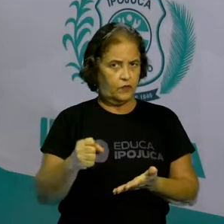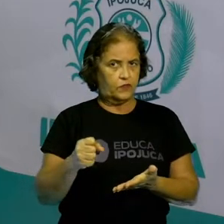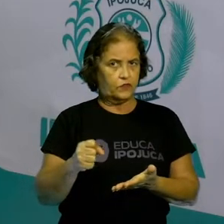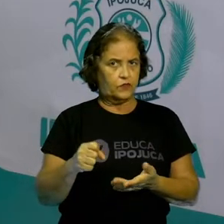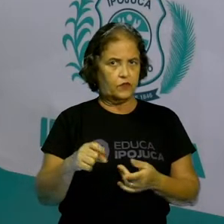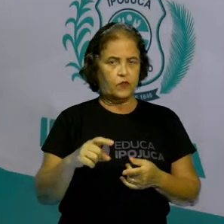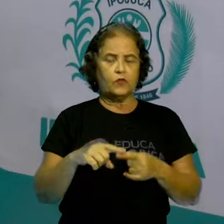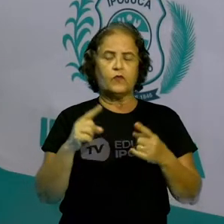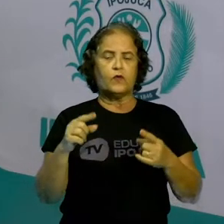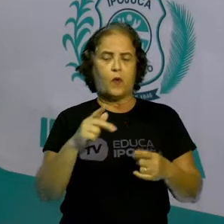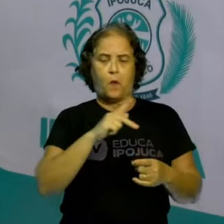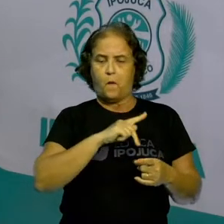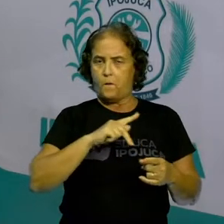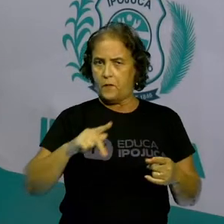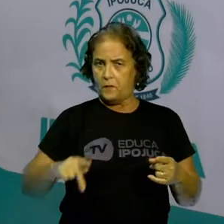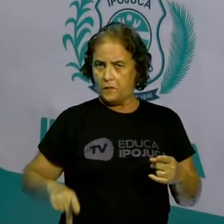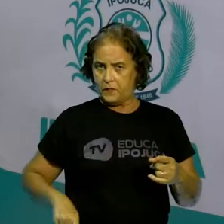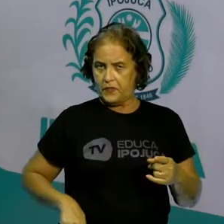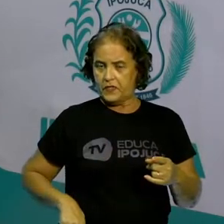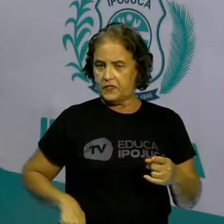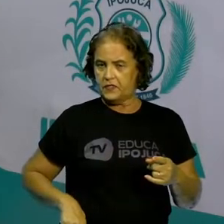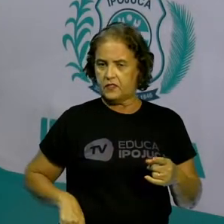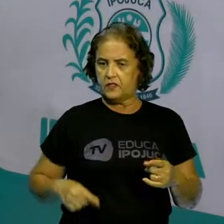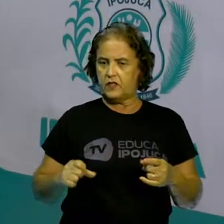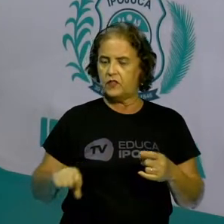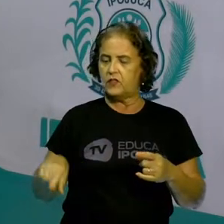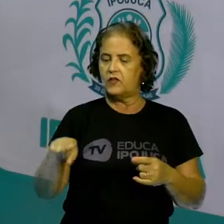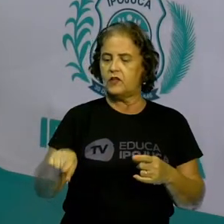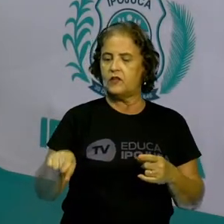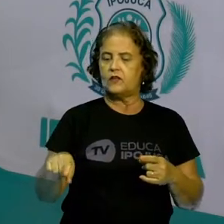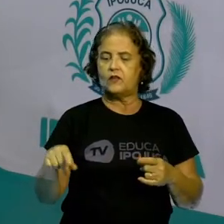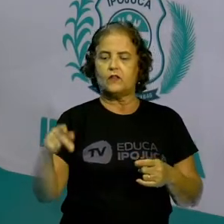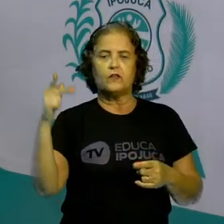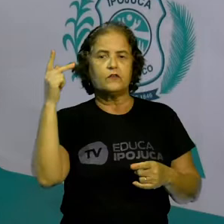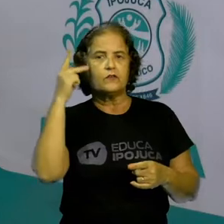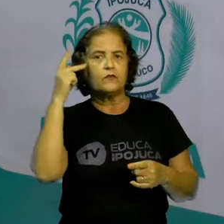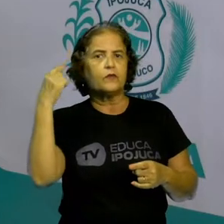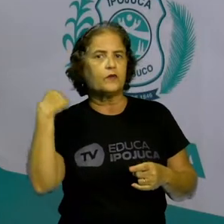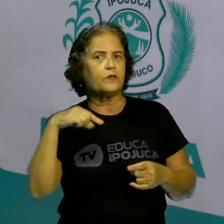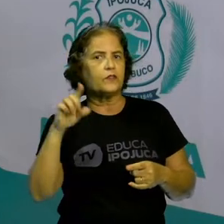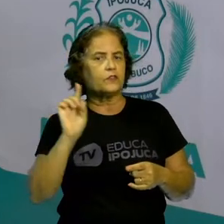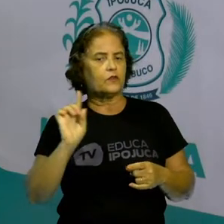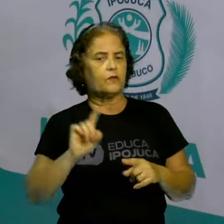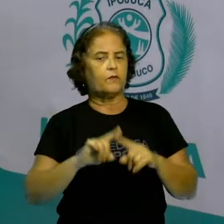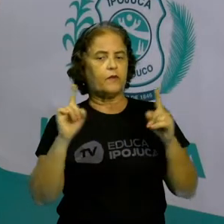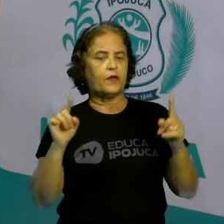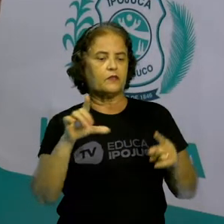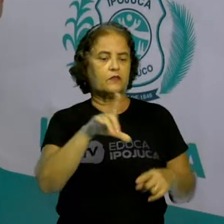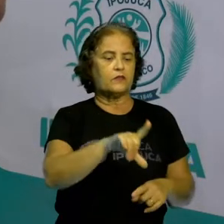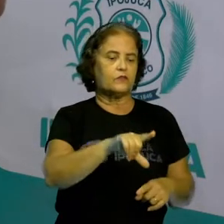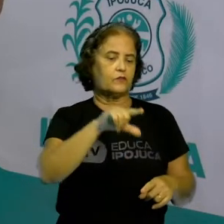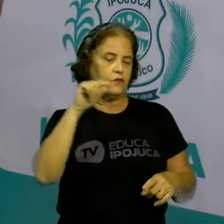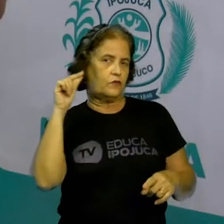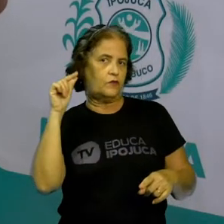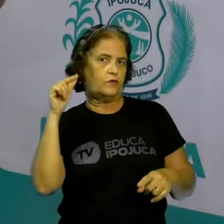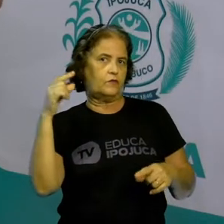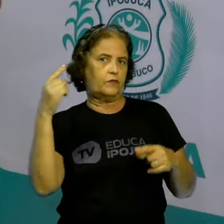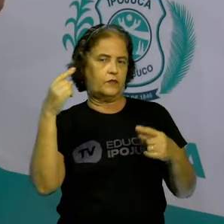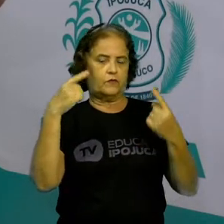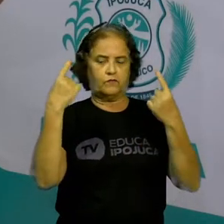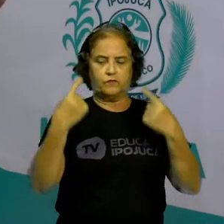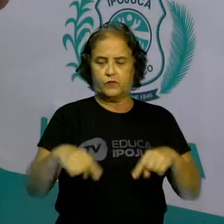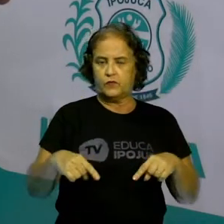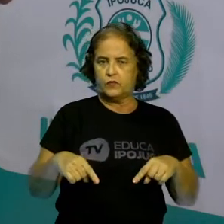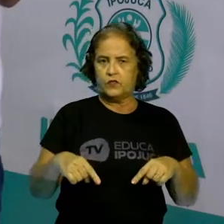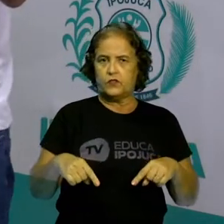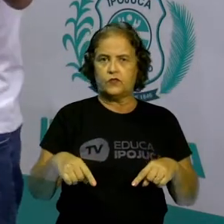necessariamente em São Paulo, Minas Gerais, mas ele era escolhido pelos políticos de São Paulo e Minas Gerais. Então, isso ficou